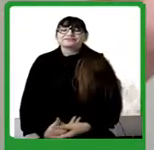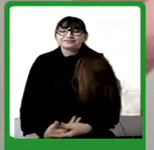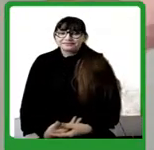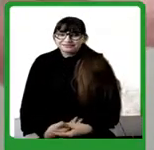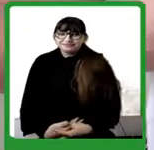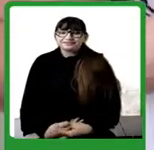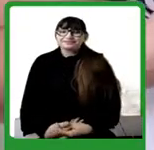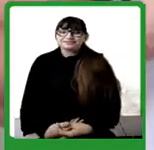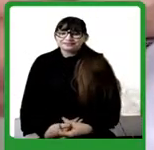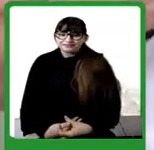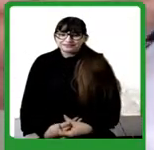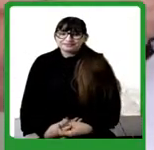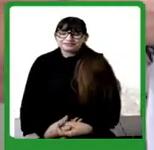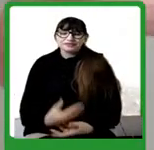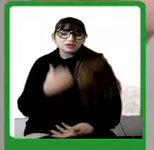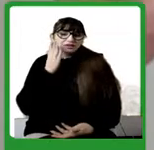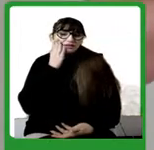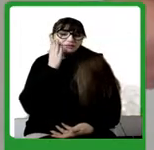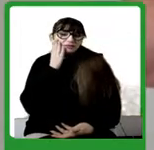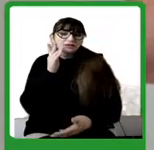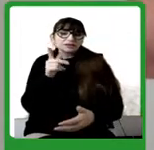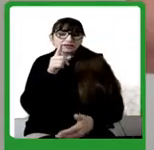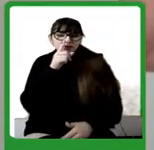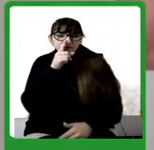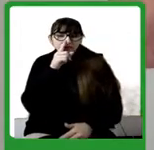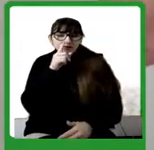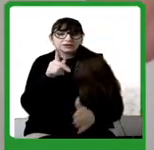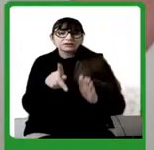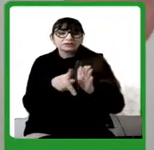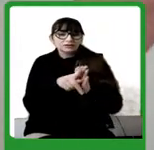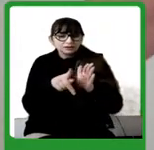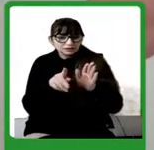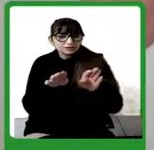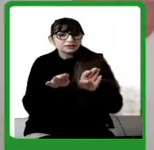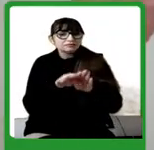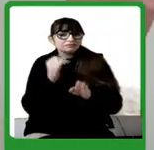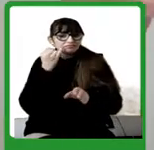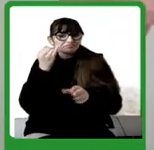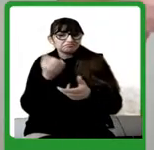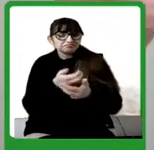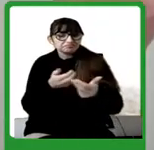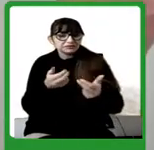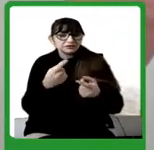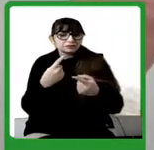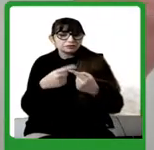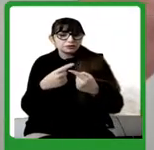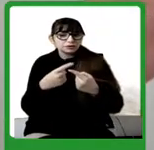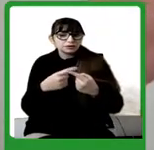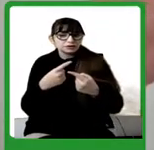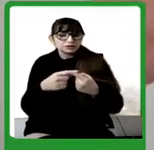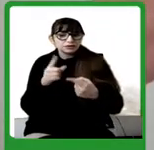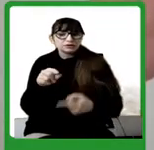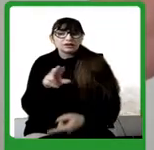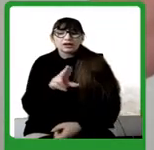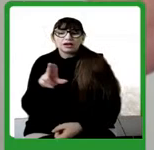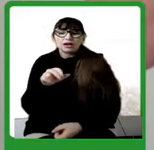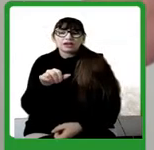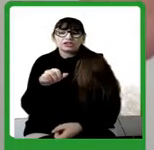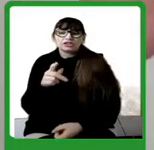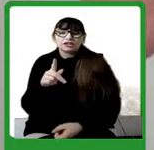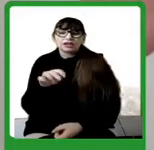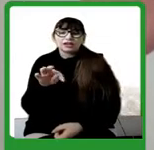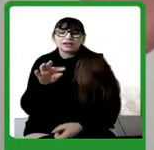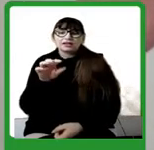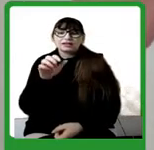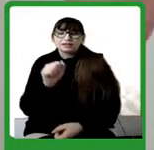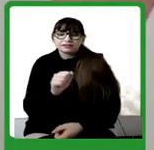Oh, tu sabia que a mãe da Angelita também foi criativa? Sério? Sério. Por quê? Porque o nome da Angelita é Angelita Marisa. Tá? Pergunta como é que é o nome da